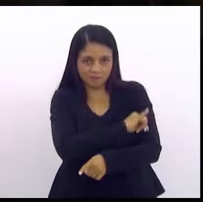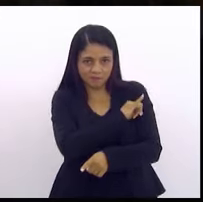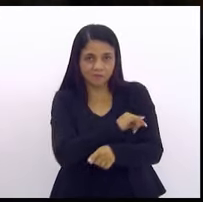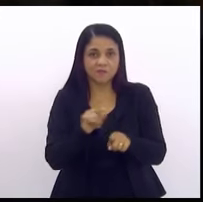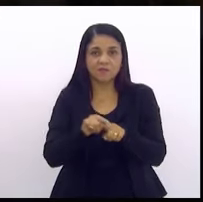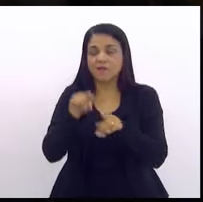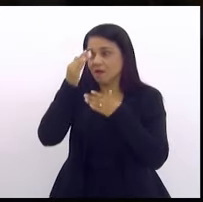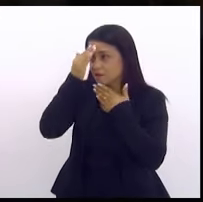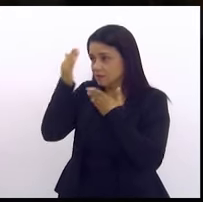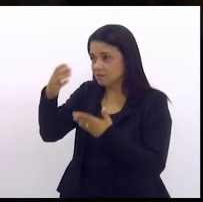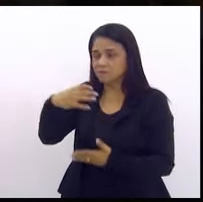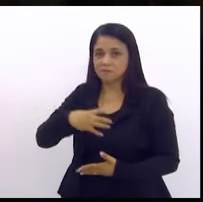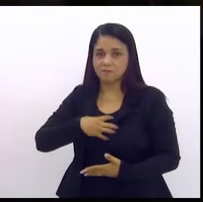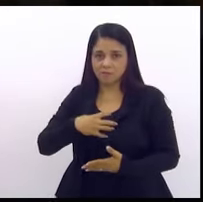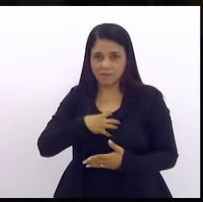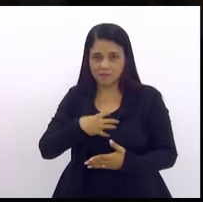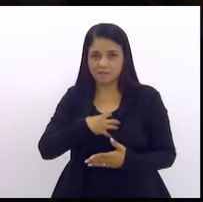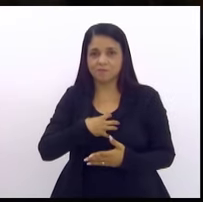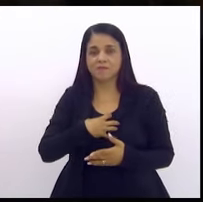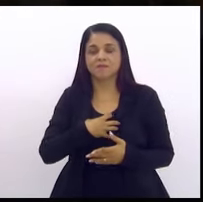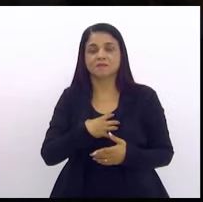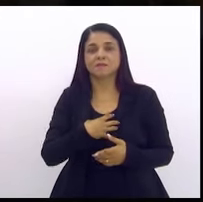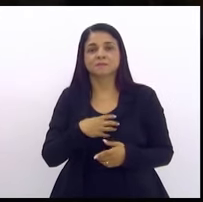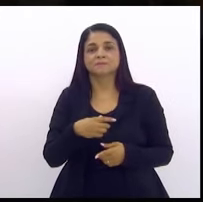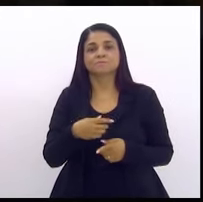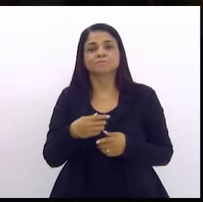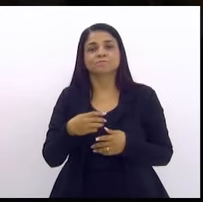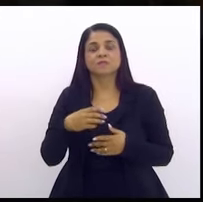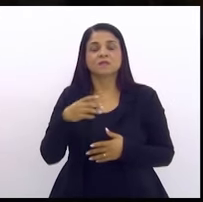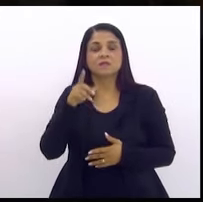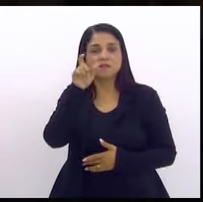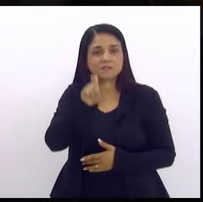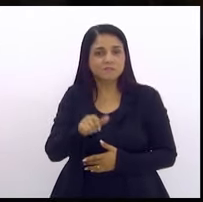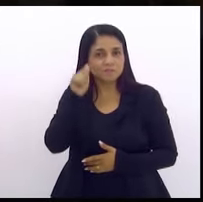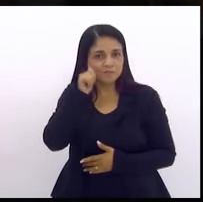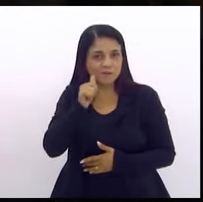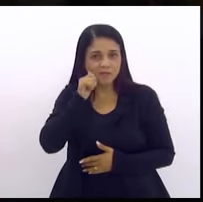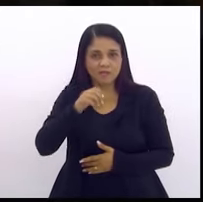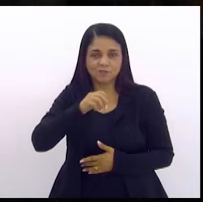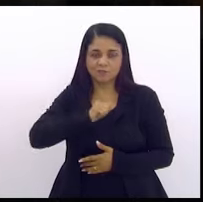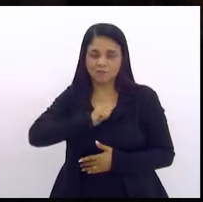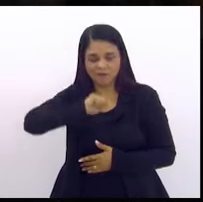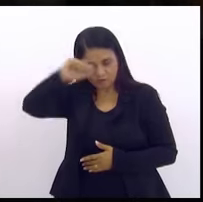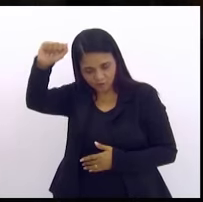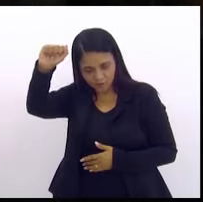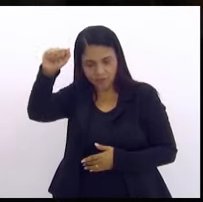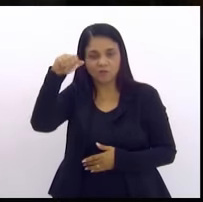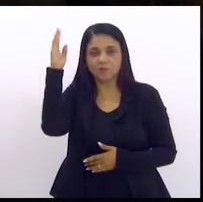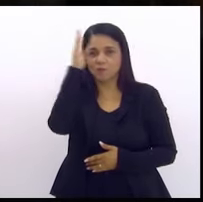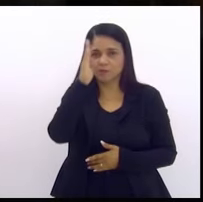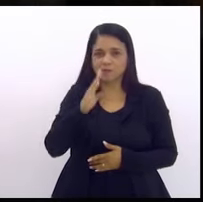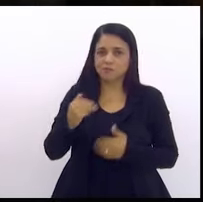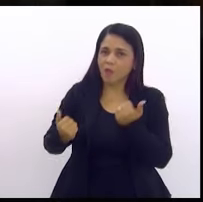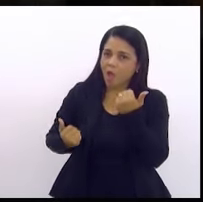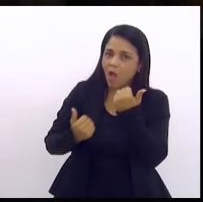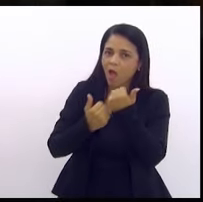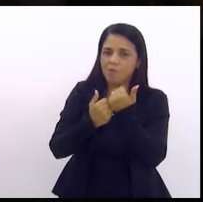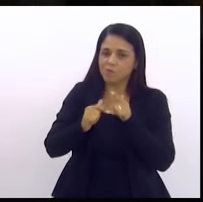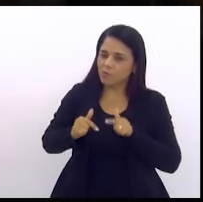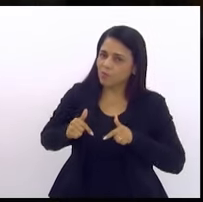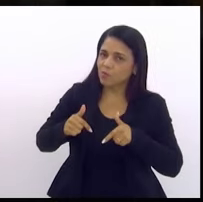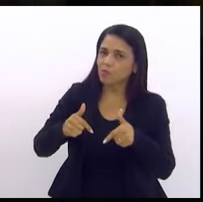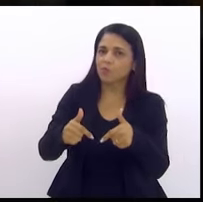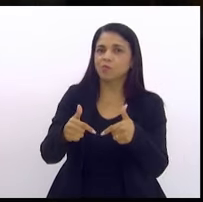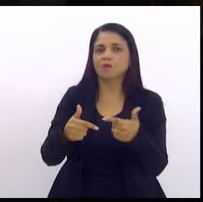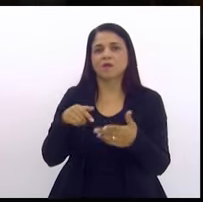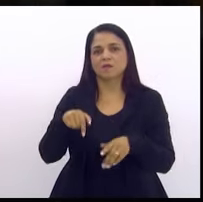agradeço também do estado da Bahia e às mulheres de axé do Brasil, que desde o primeiro momento apoiaram a nossa iniciativa